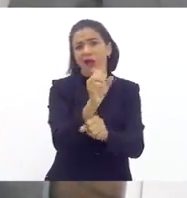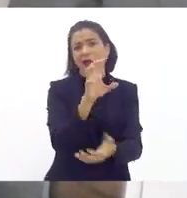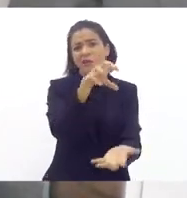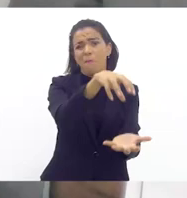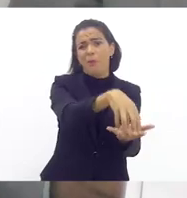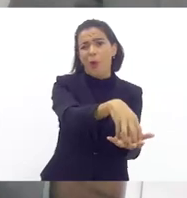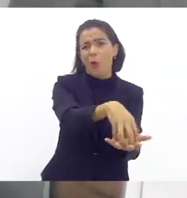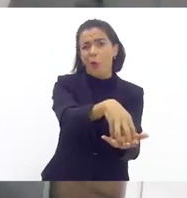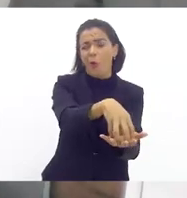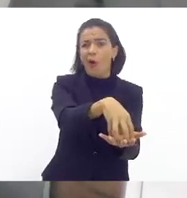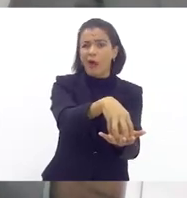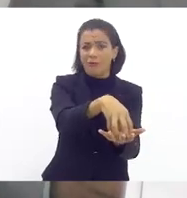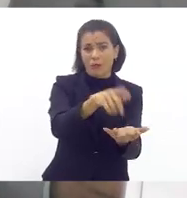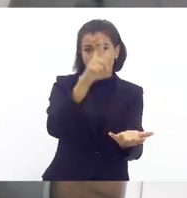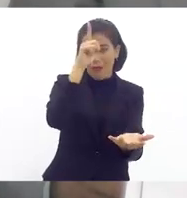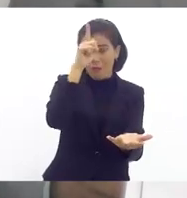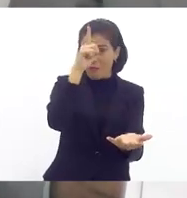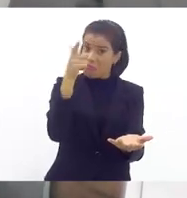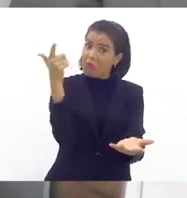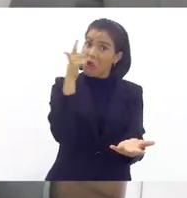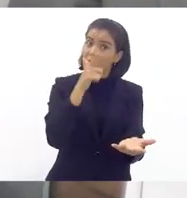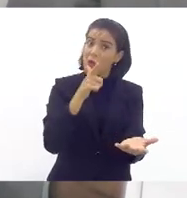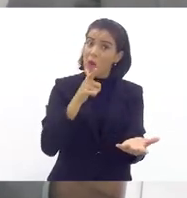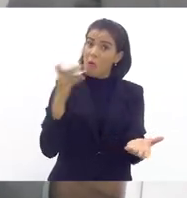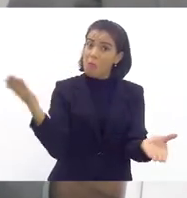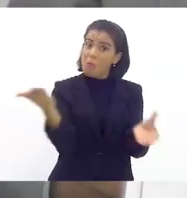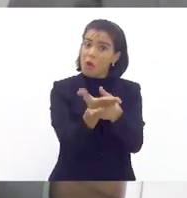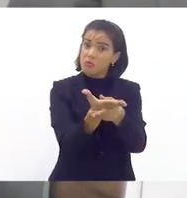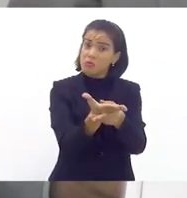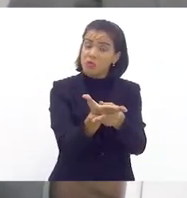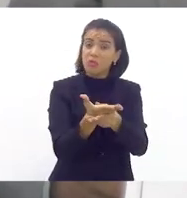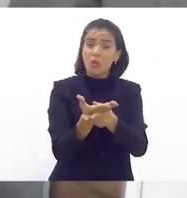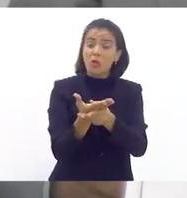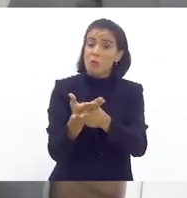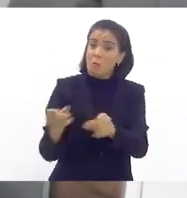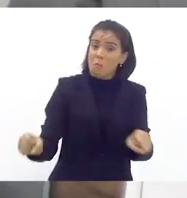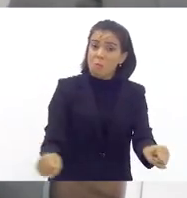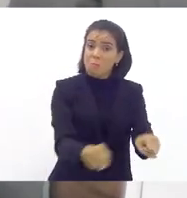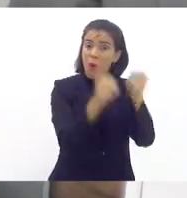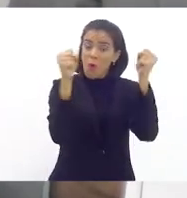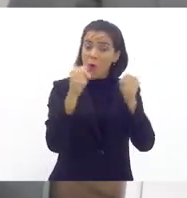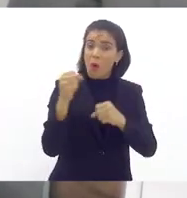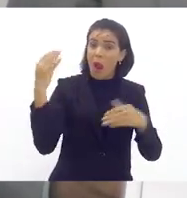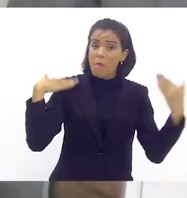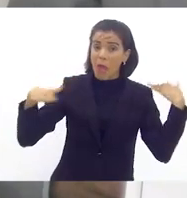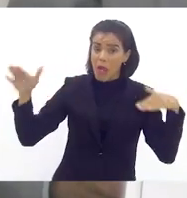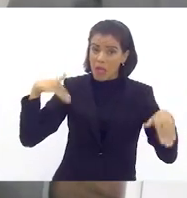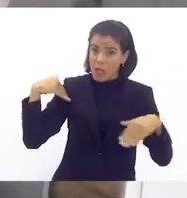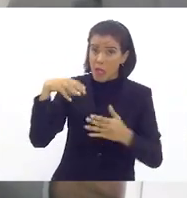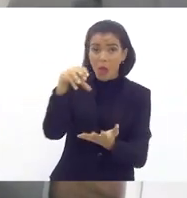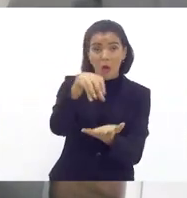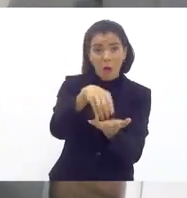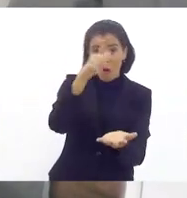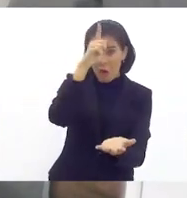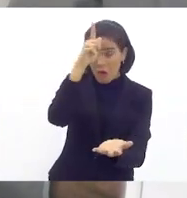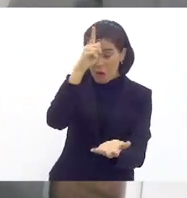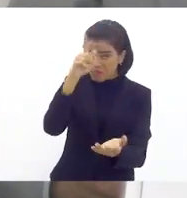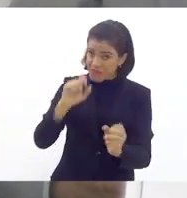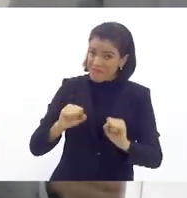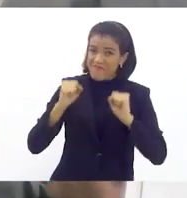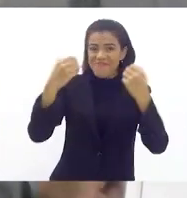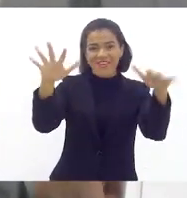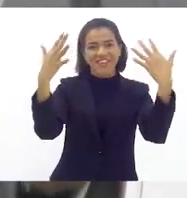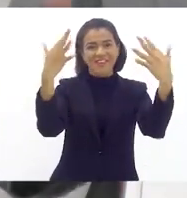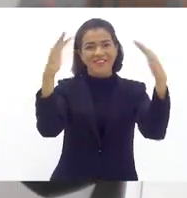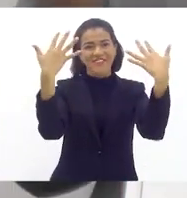e ganhou a ação na Justiça, derrotou a Marinha e os quilombolas estão lá até hoje. Então, viva a Defensoria